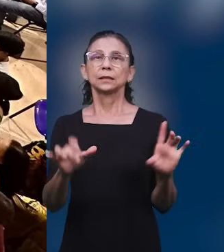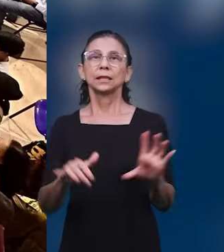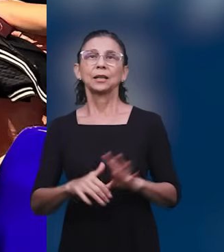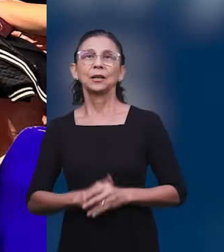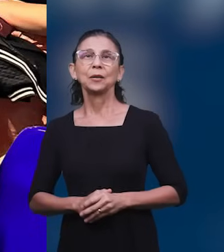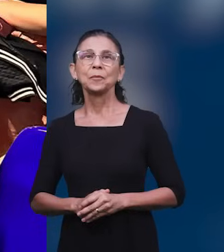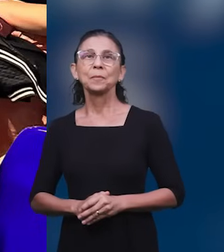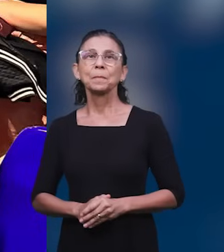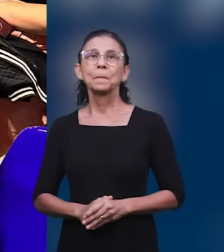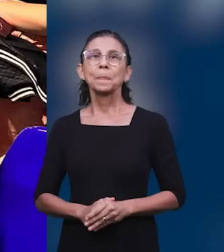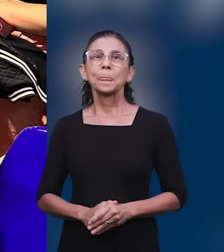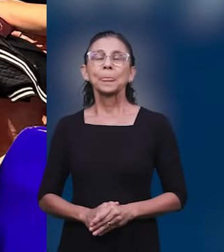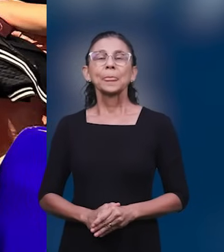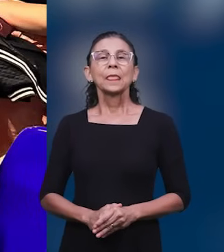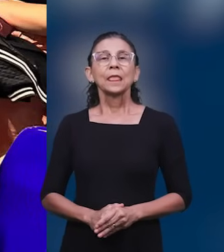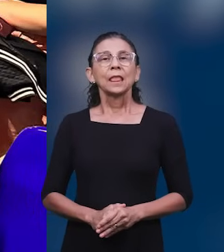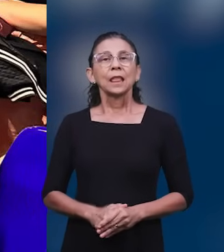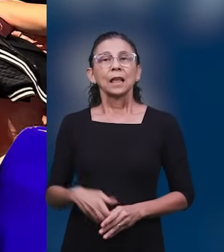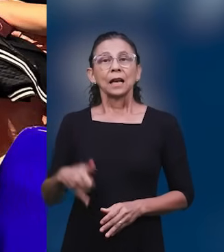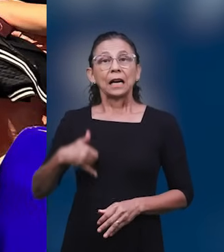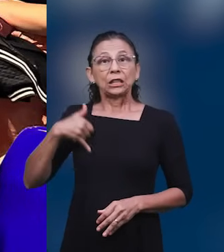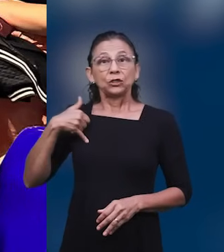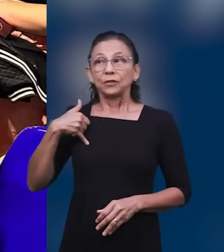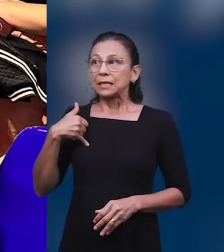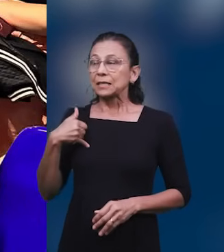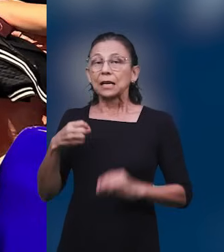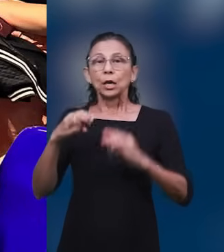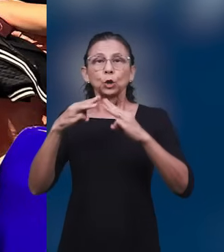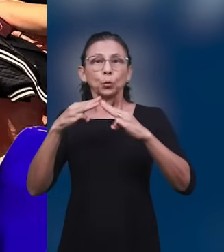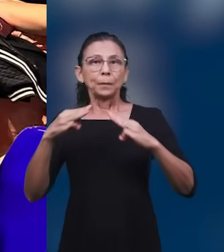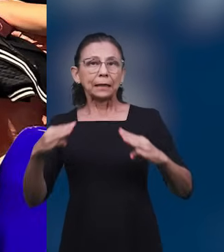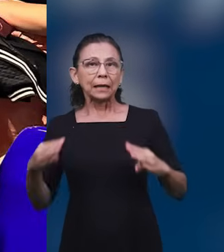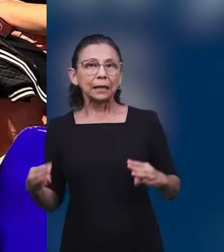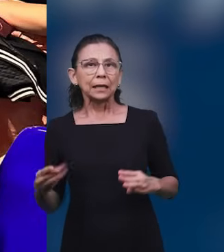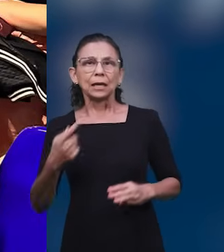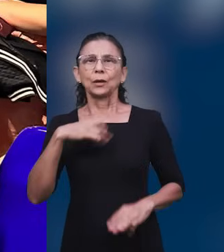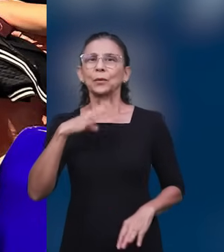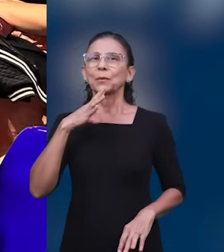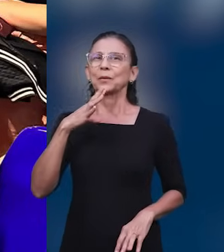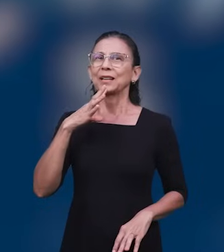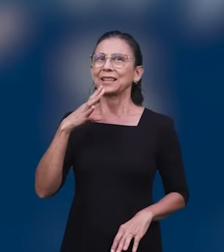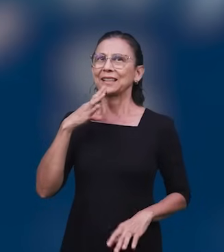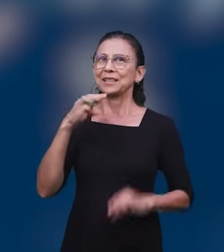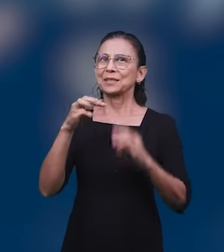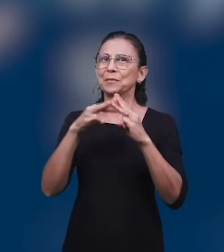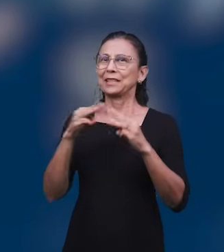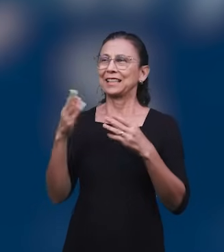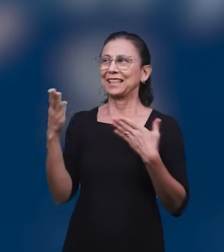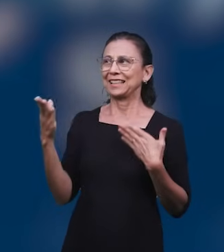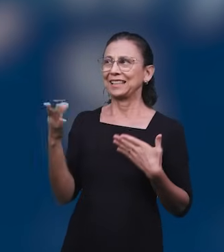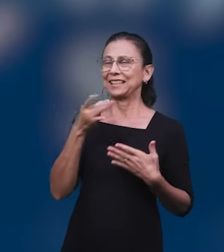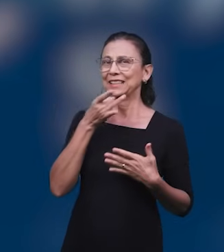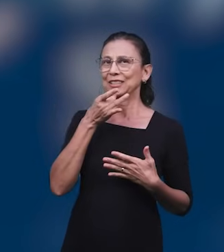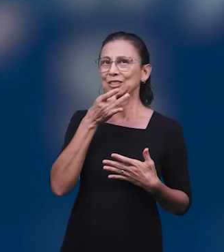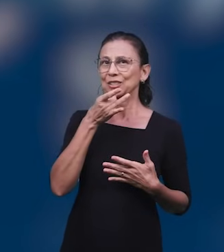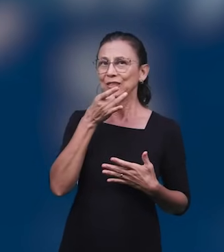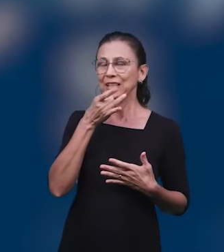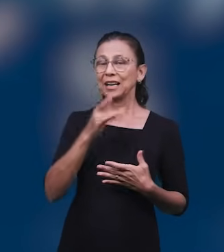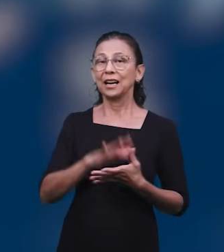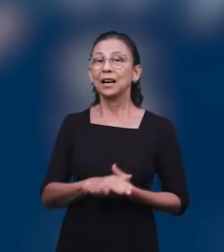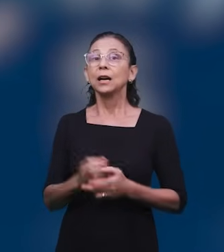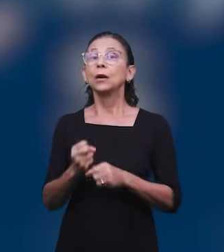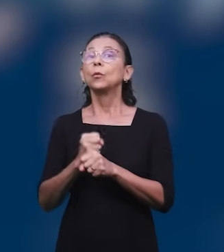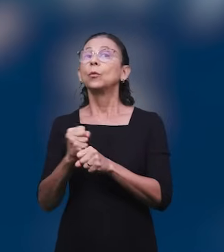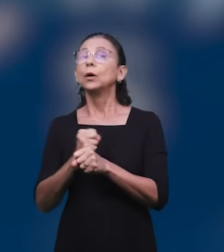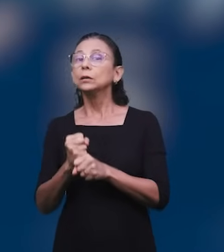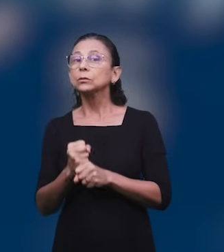glorificação pelo aniversário daquele Manaim. Olha, eu conheço o Manaim de Cachoeiro, um abraço aos irmãos aí de Cachoeiro de Itapemirim. E o Manaim está